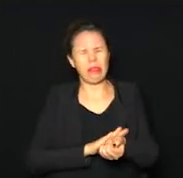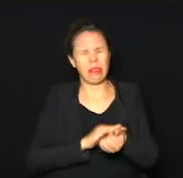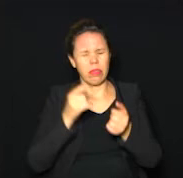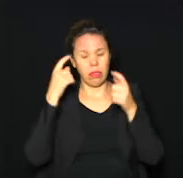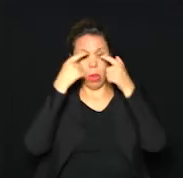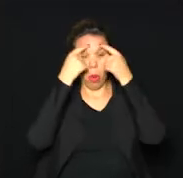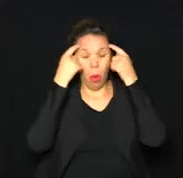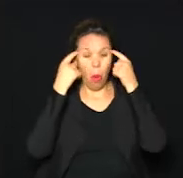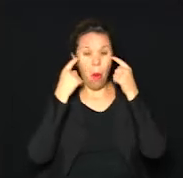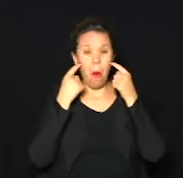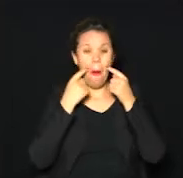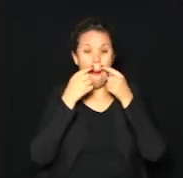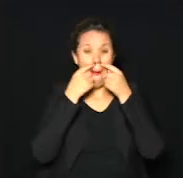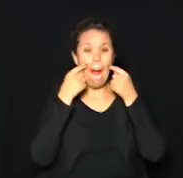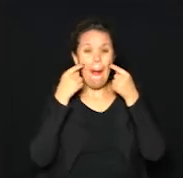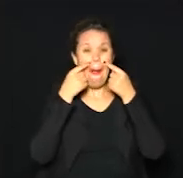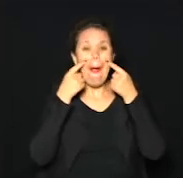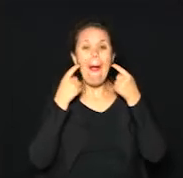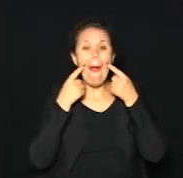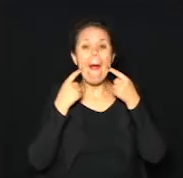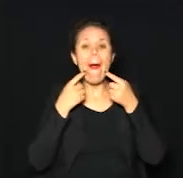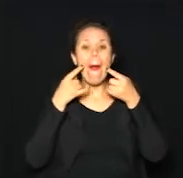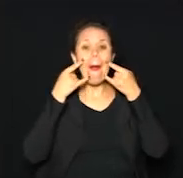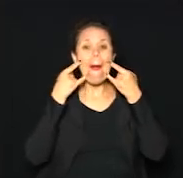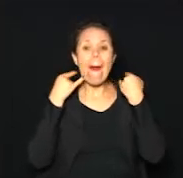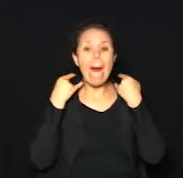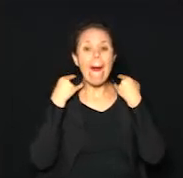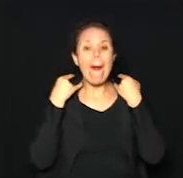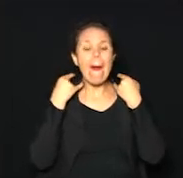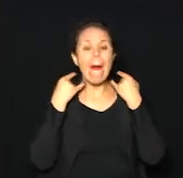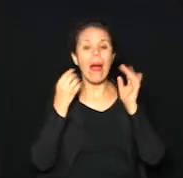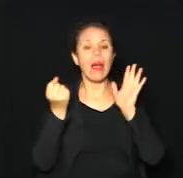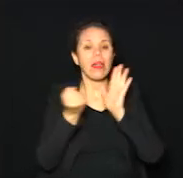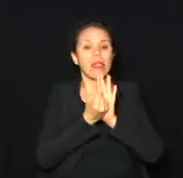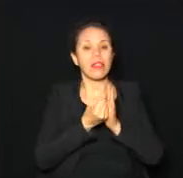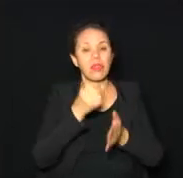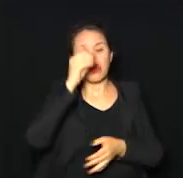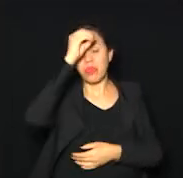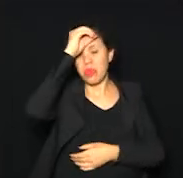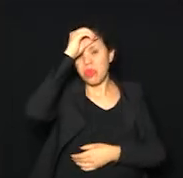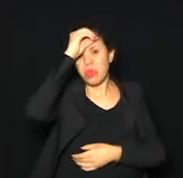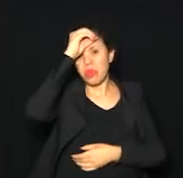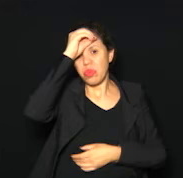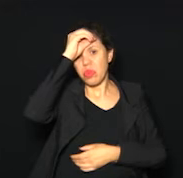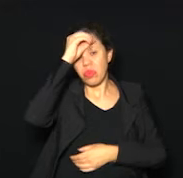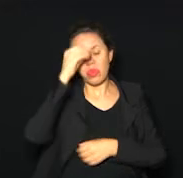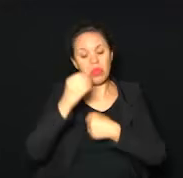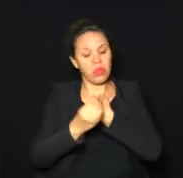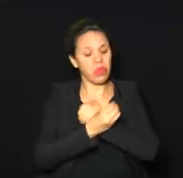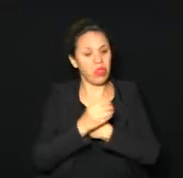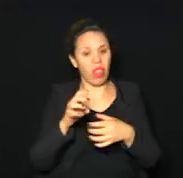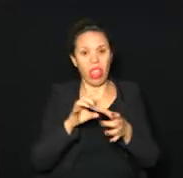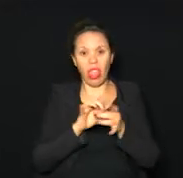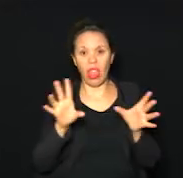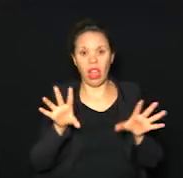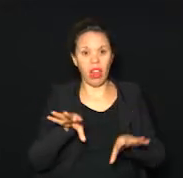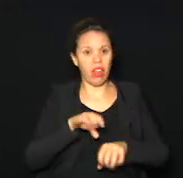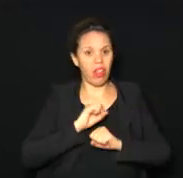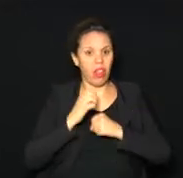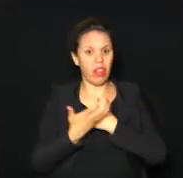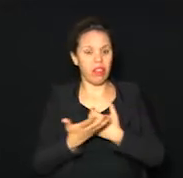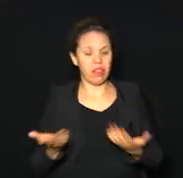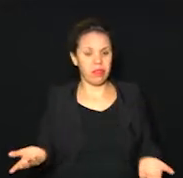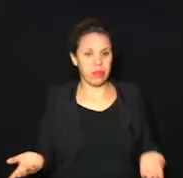com o rosto marcado do uso de máscara e sem saber se a gente está totalmente livre desse vírus, se a gente